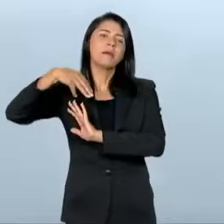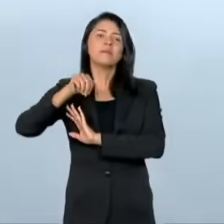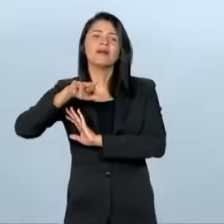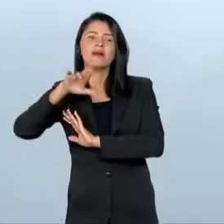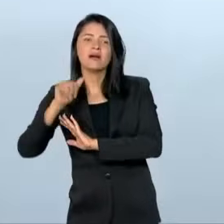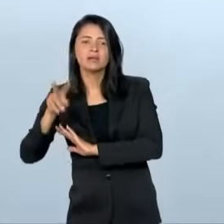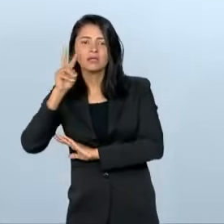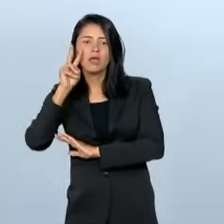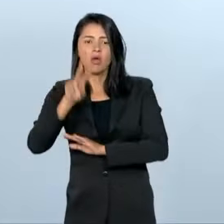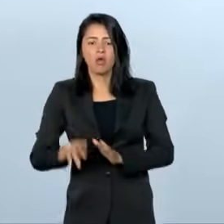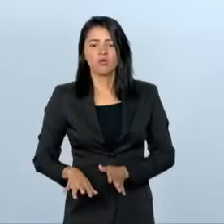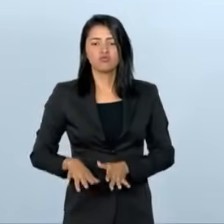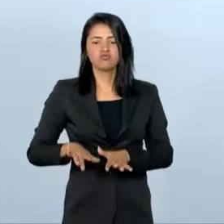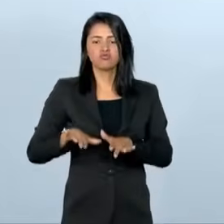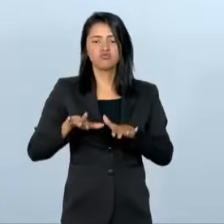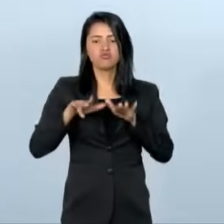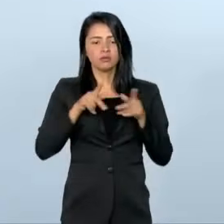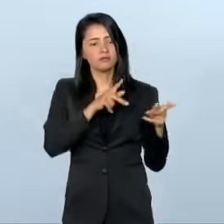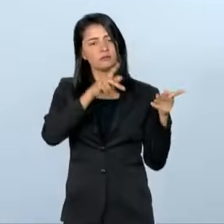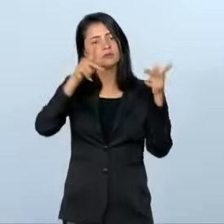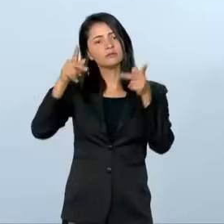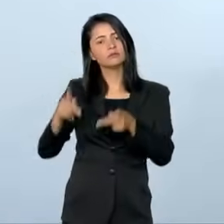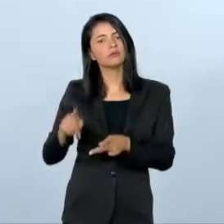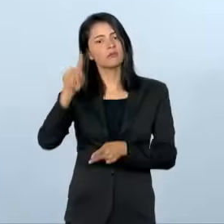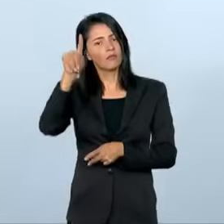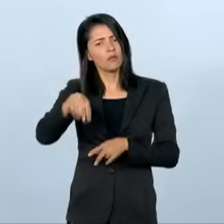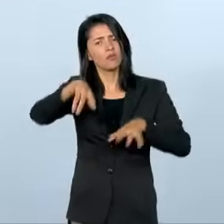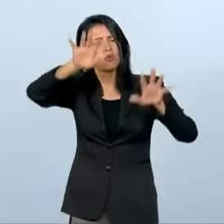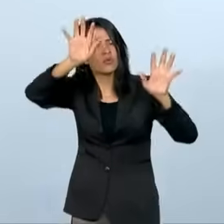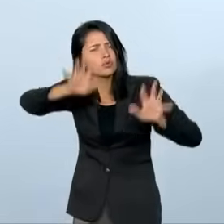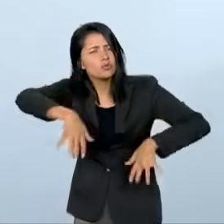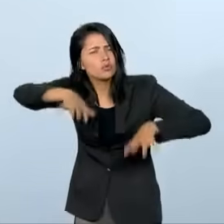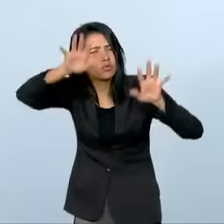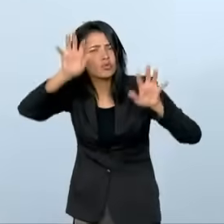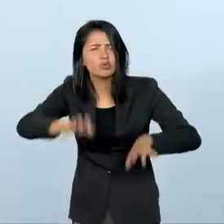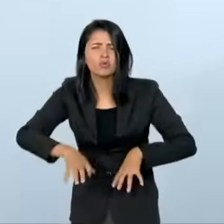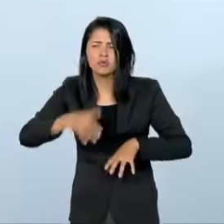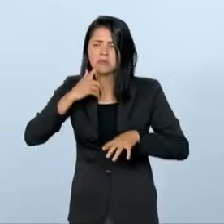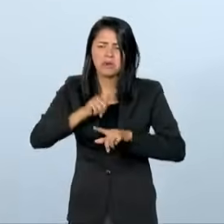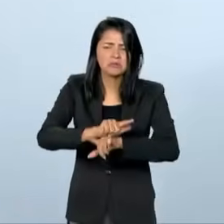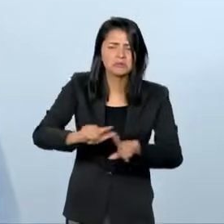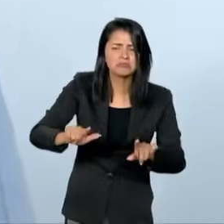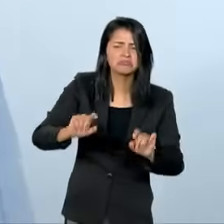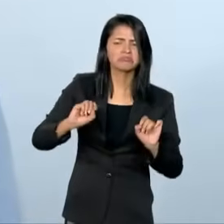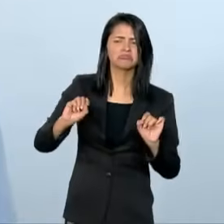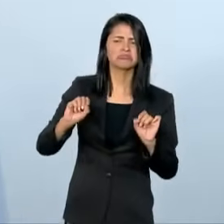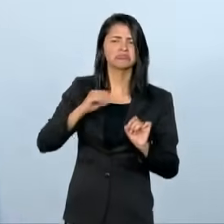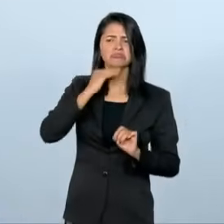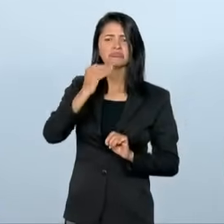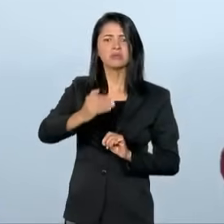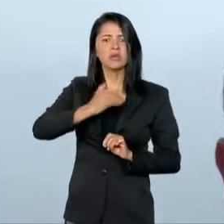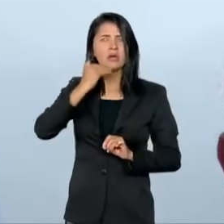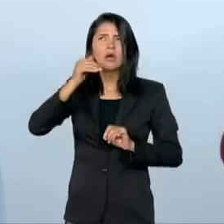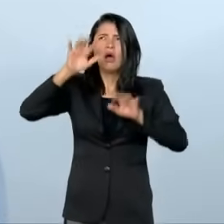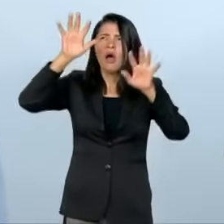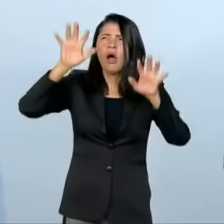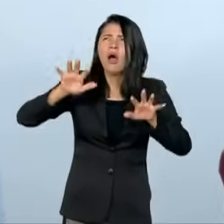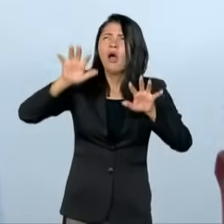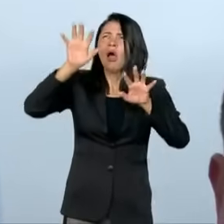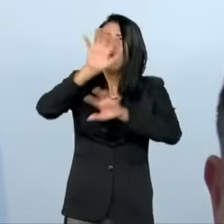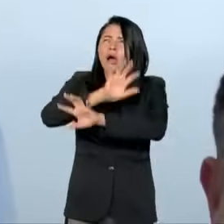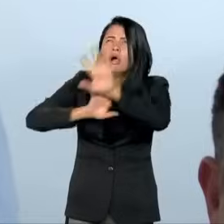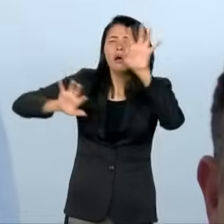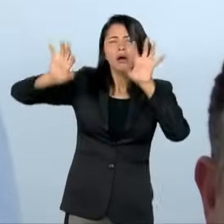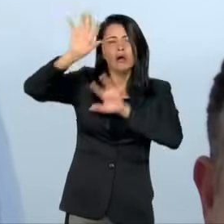a cheia. Visitei, era uma chuva que parecia nada, mas quando a nuvem ficaram muito